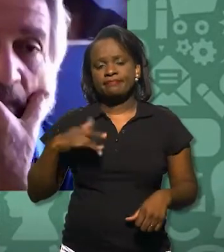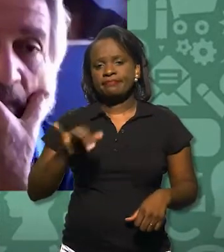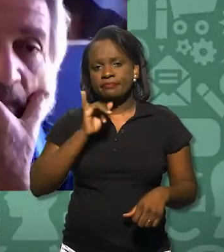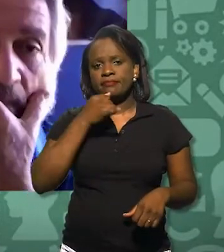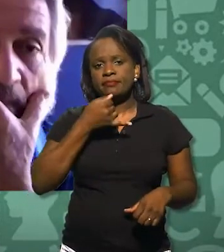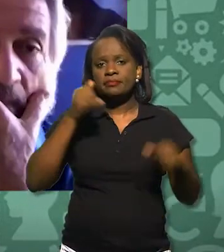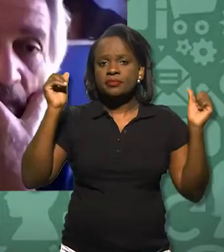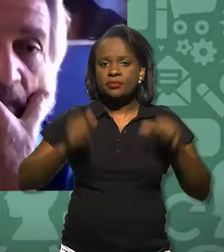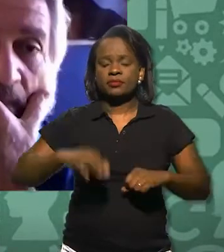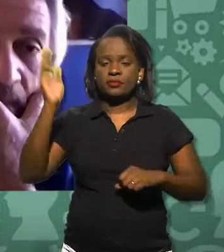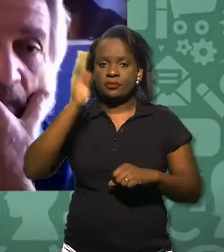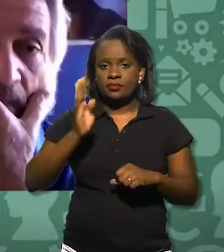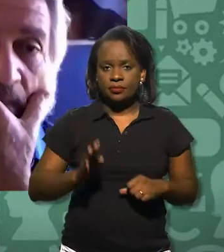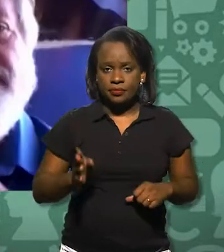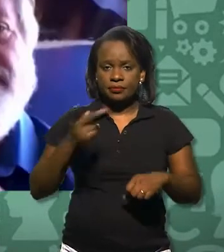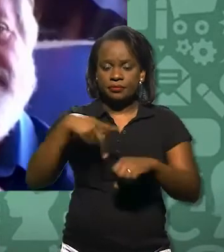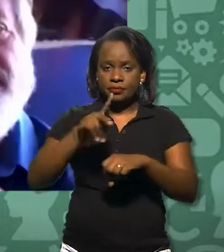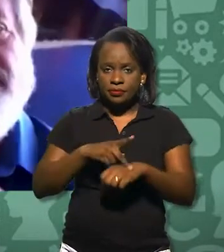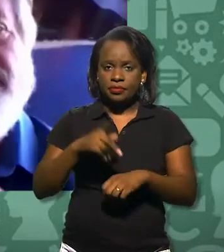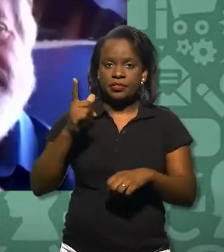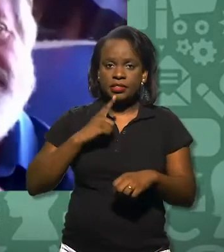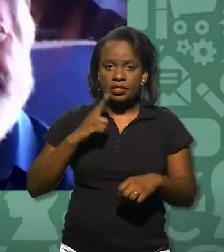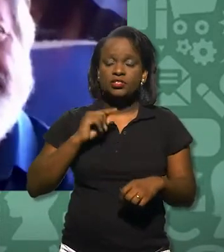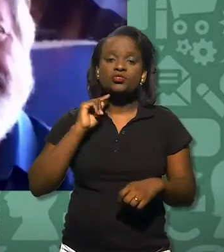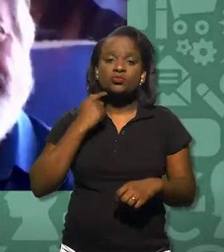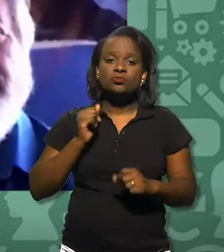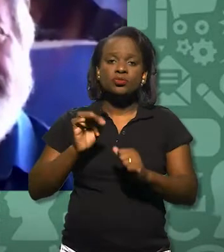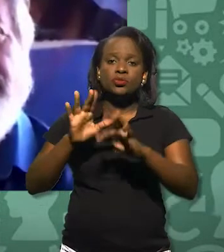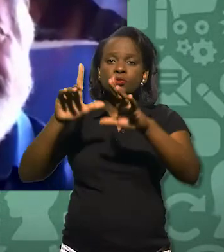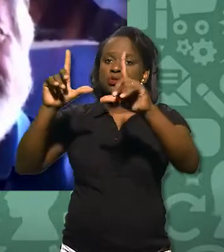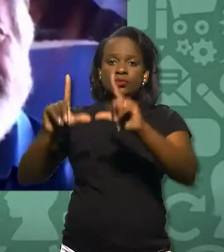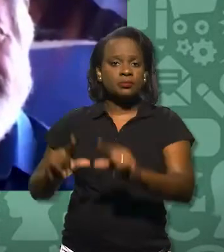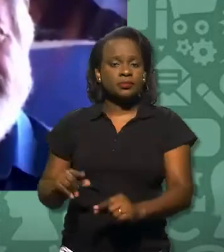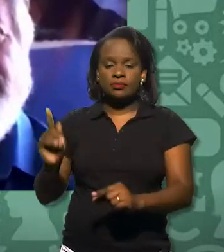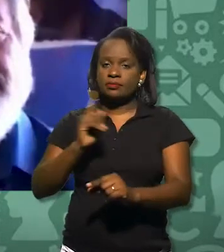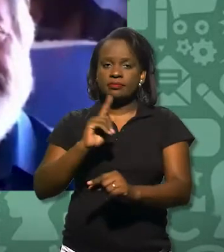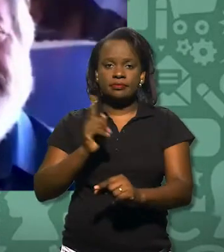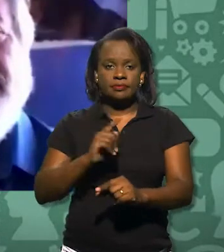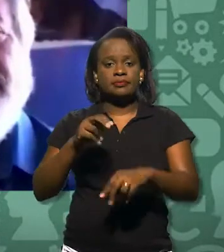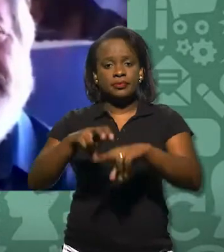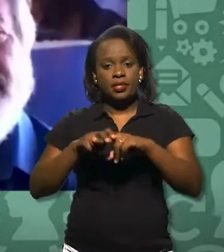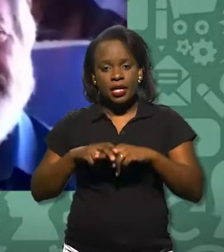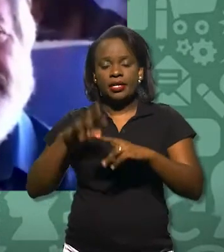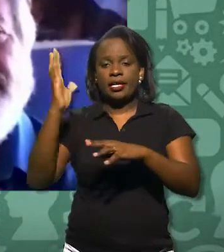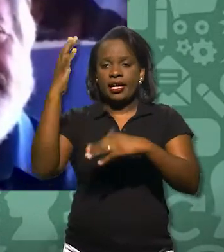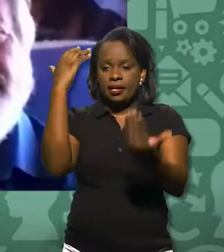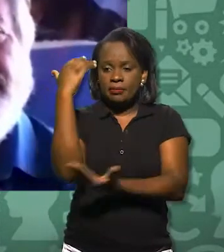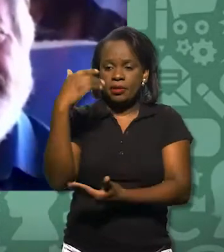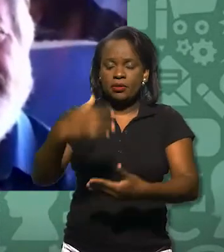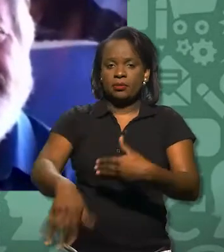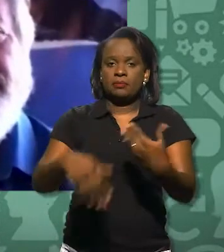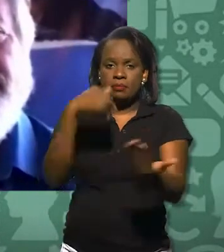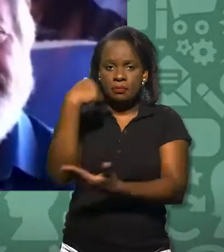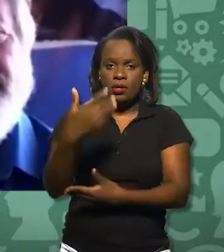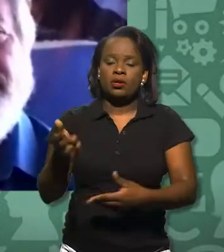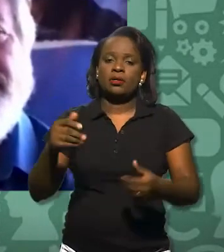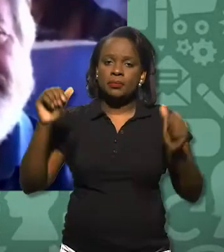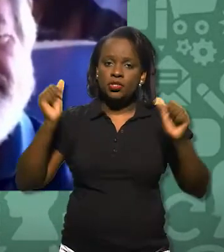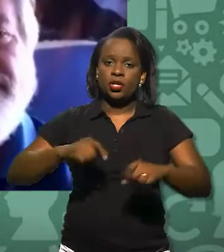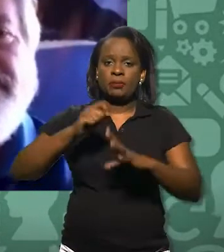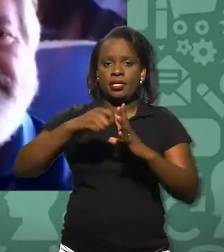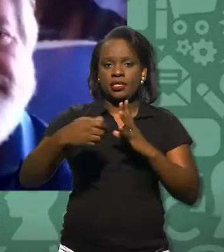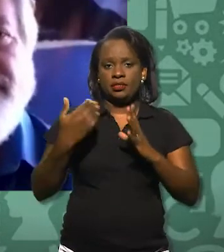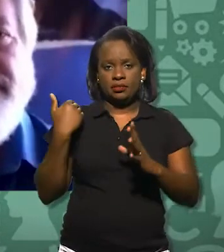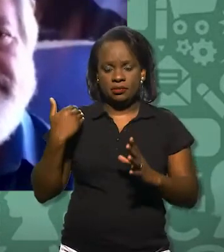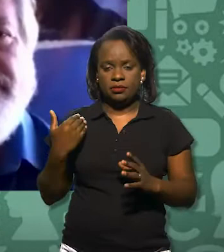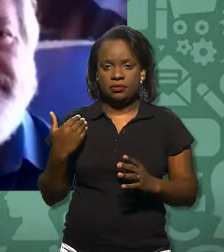Brasil é um dos países onde a taxa de poluição não foi tão baixa por conta do desmatamento que foi agravado nos